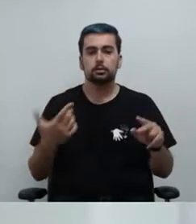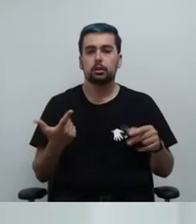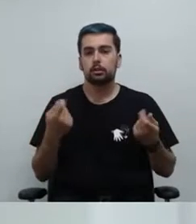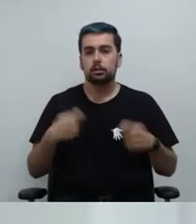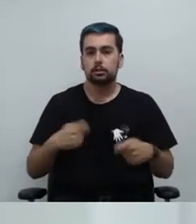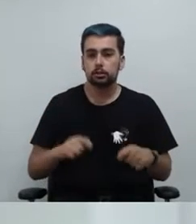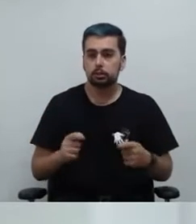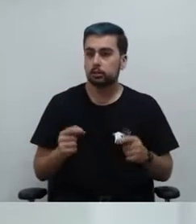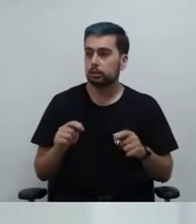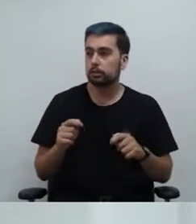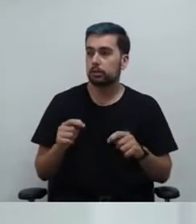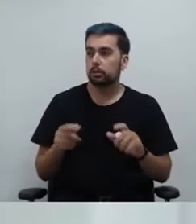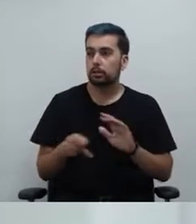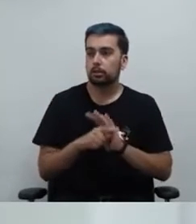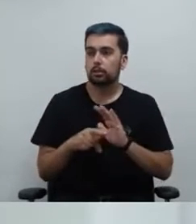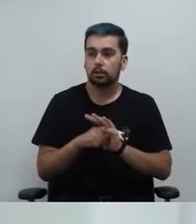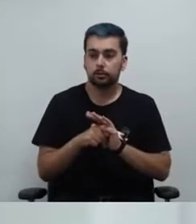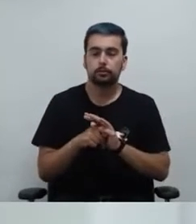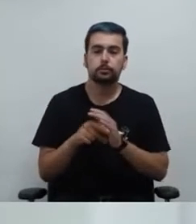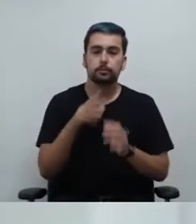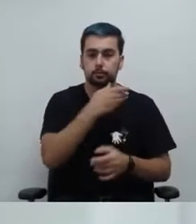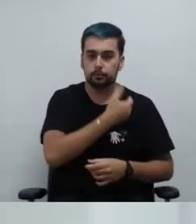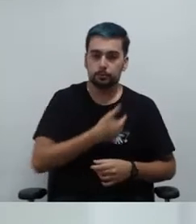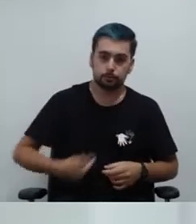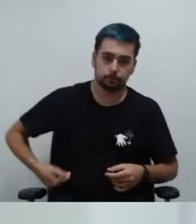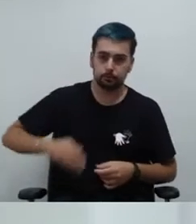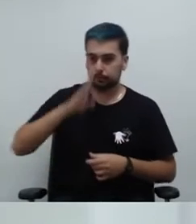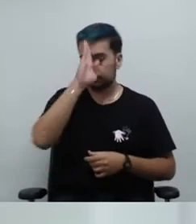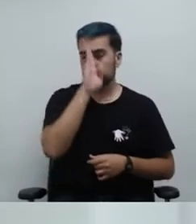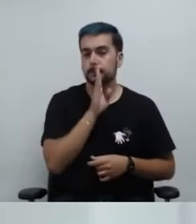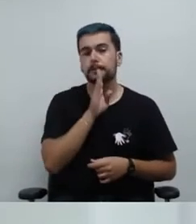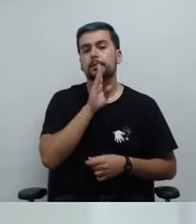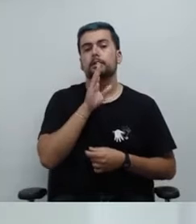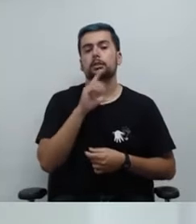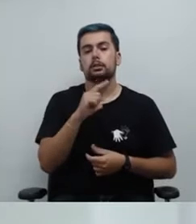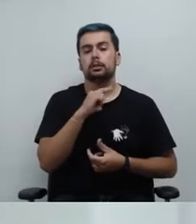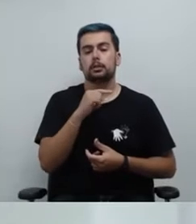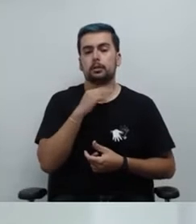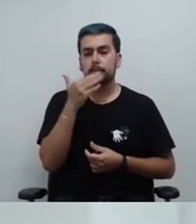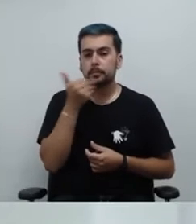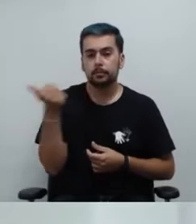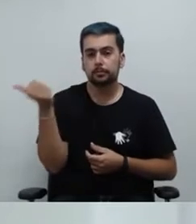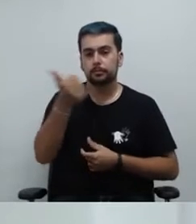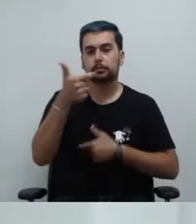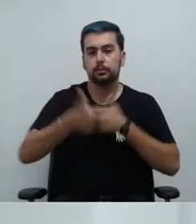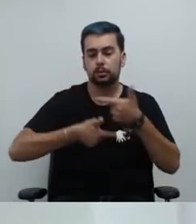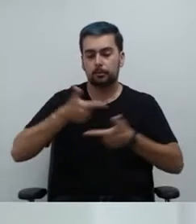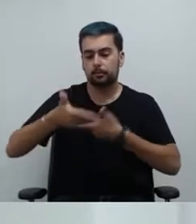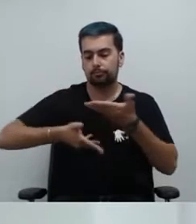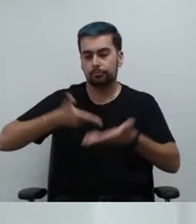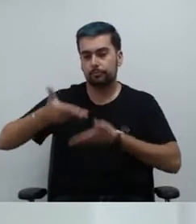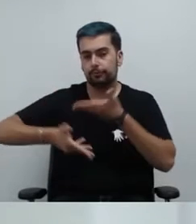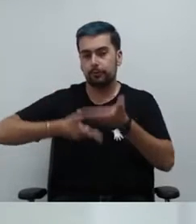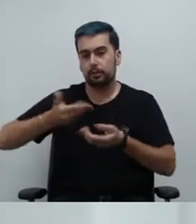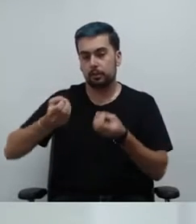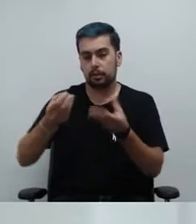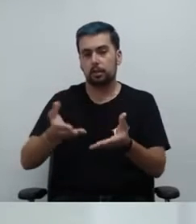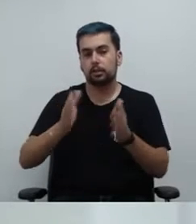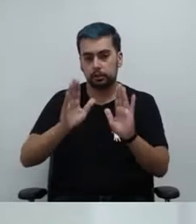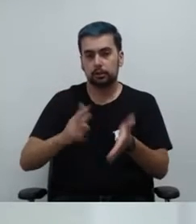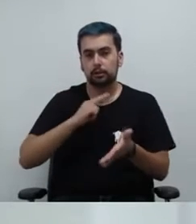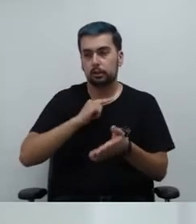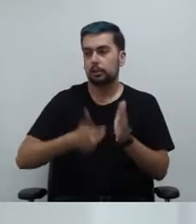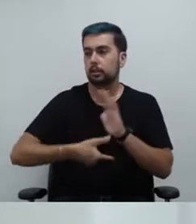gratuita. Além disso, também representa um aprimoramento do serviço prestado em unidades da Defensoria Pública já